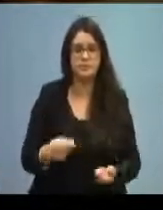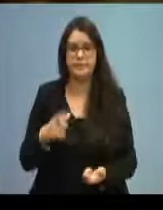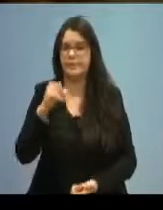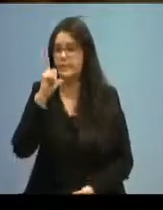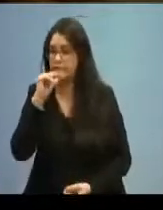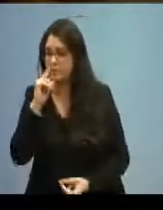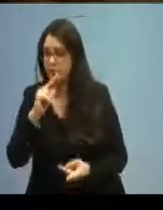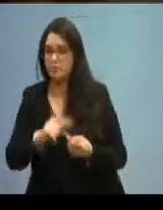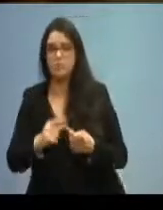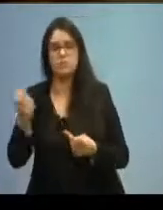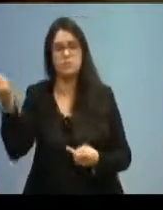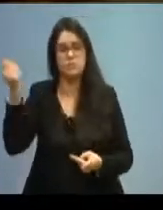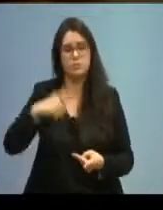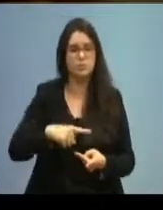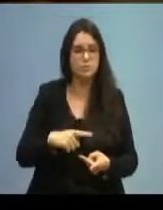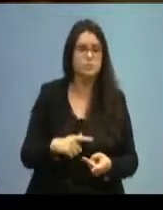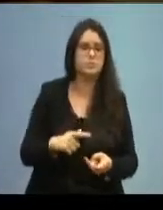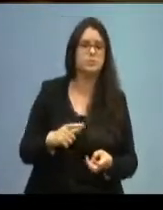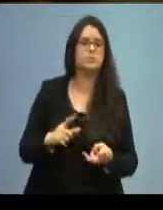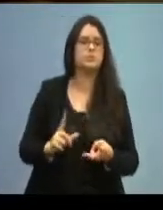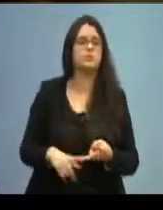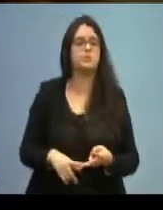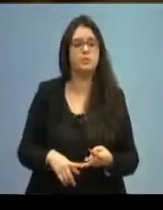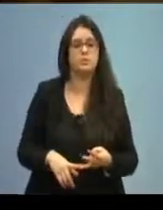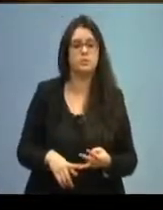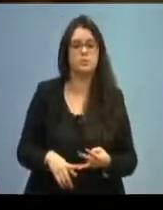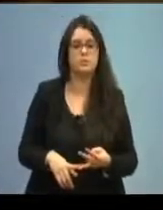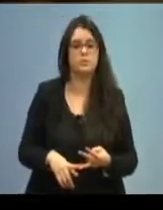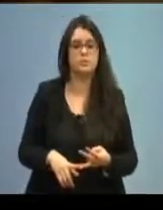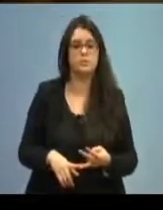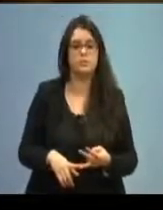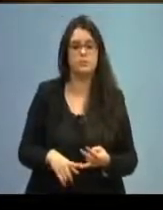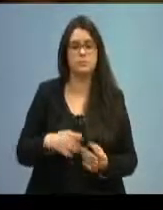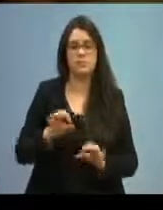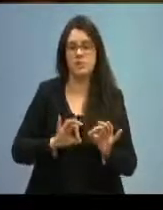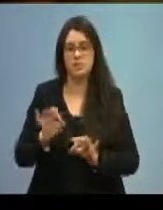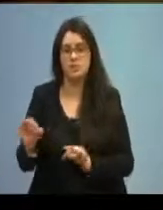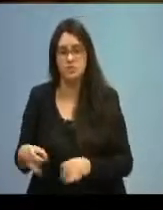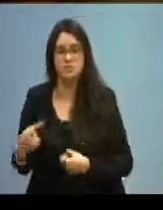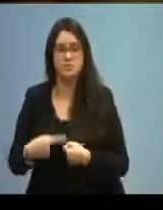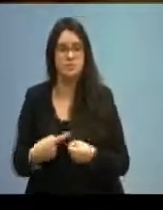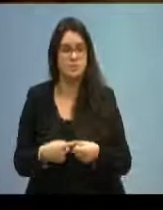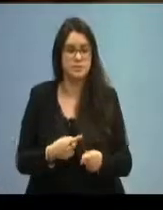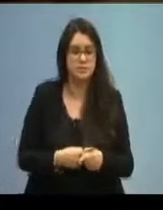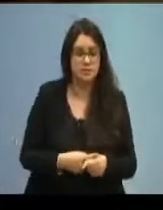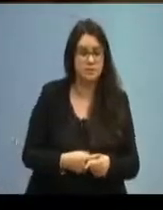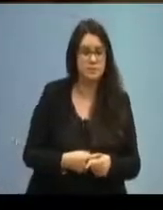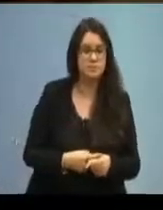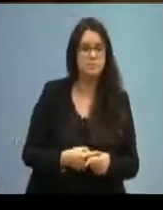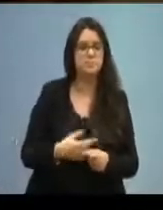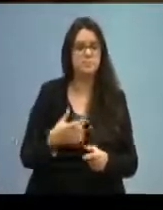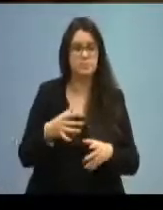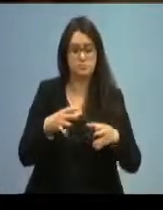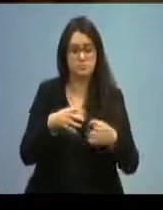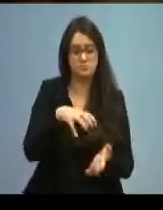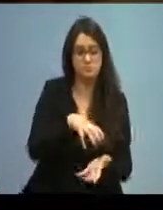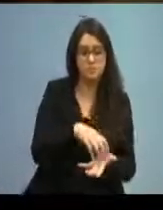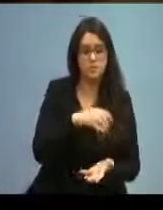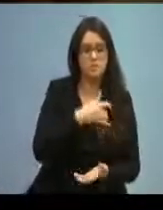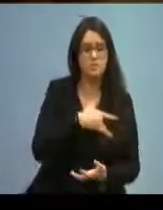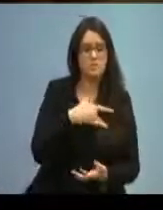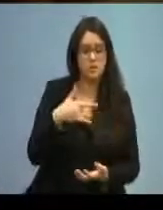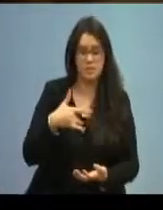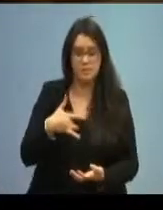água, luz, condições adequadas de planejar a cidade com os equipamentos de saúde, assistência